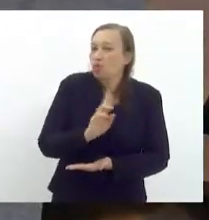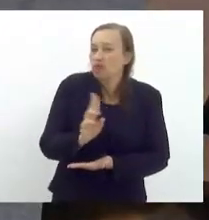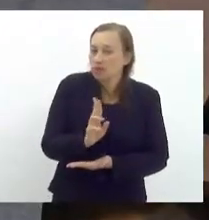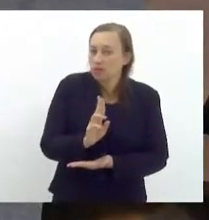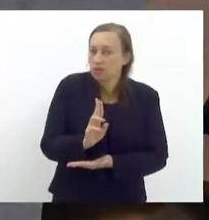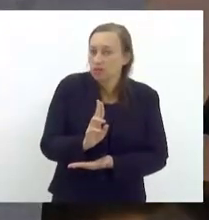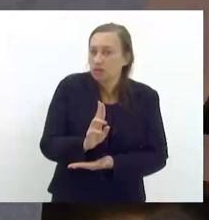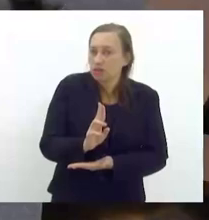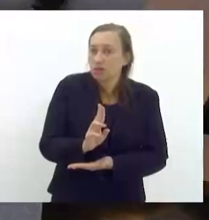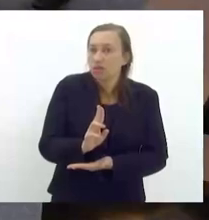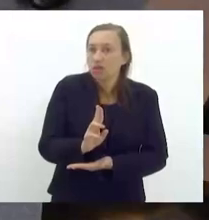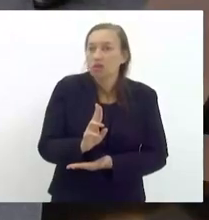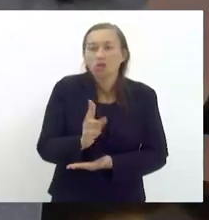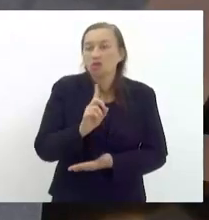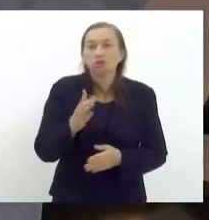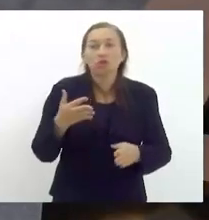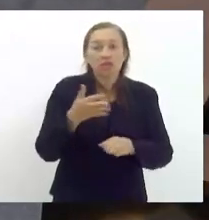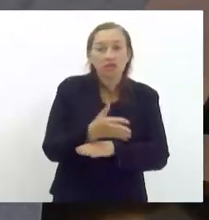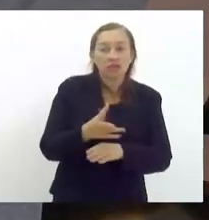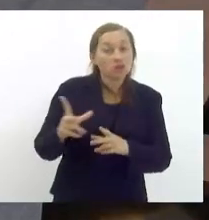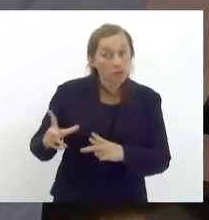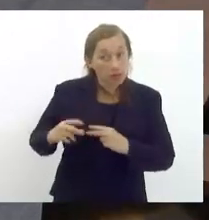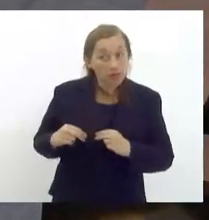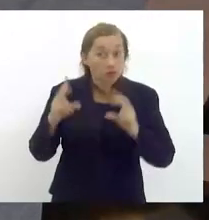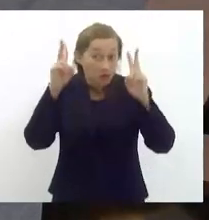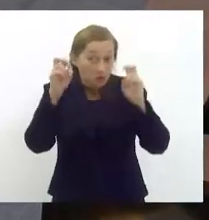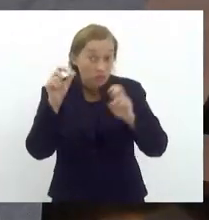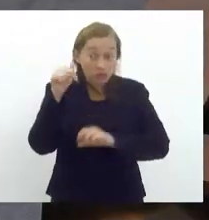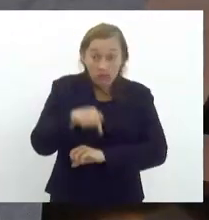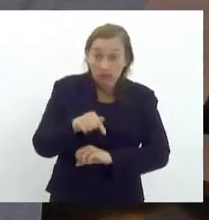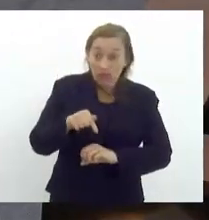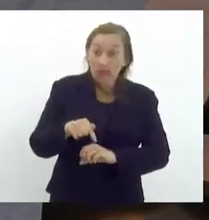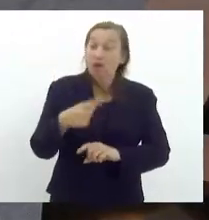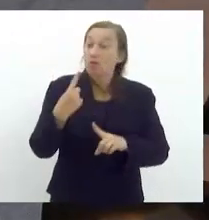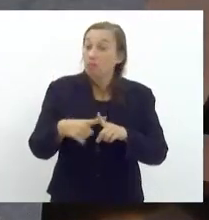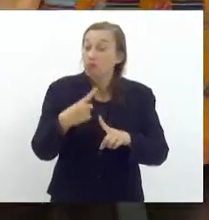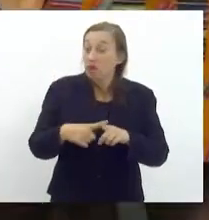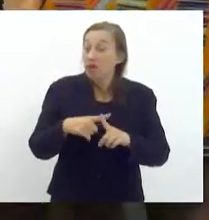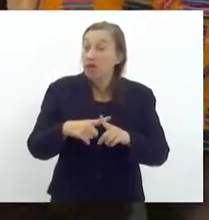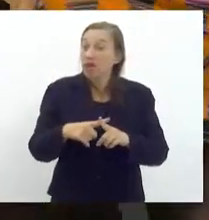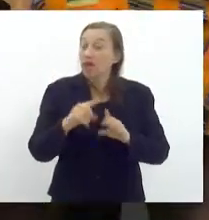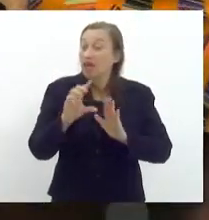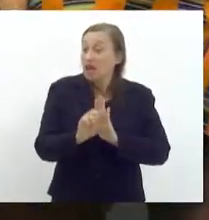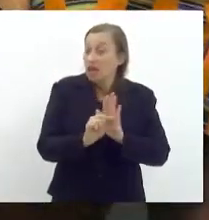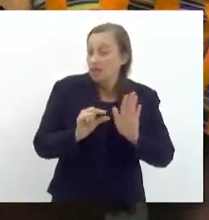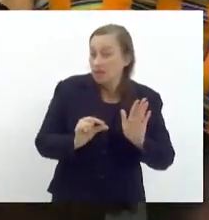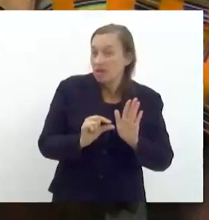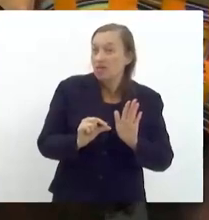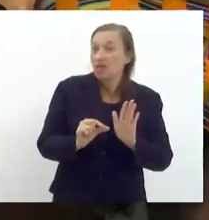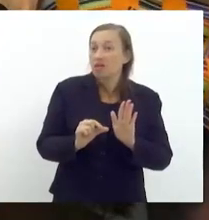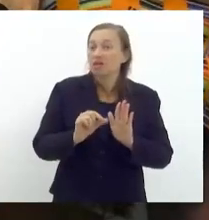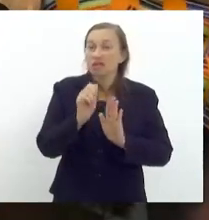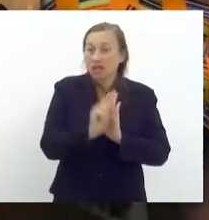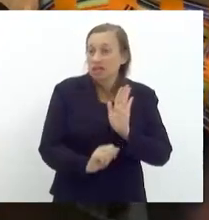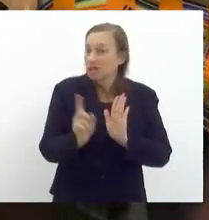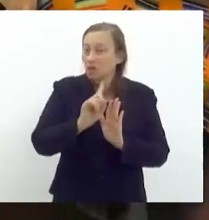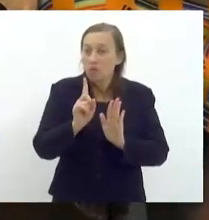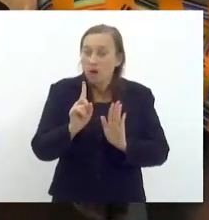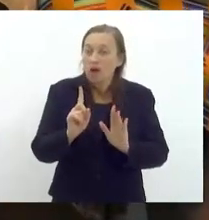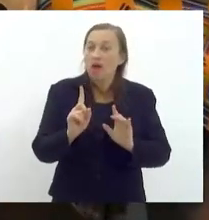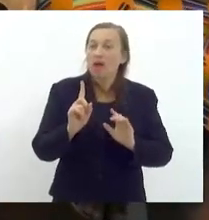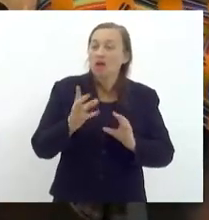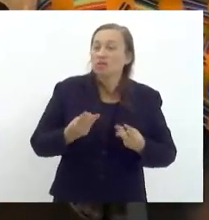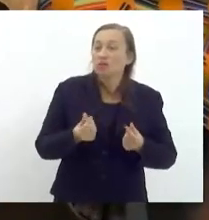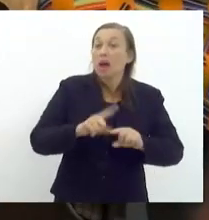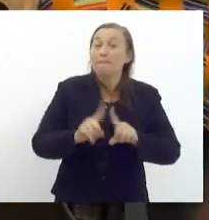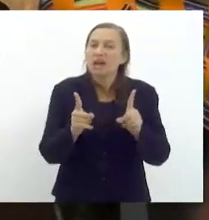fato de ter tido eu não tô entrando num mérito da questão aqui até porque emenda de redação não é a substância ao mas uma